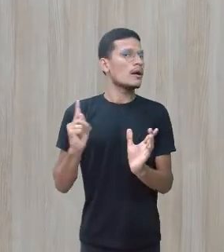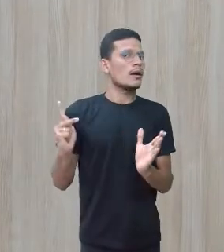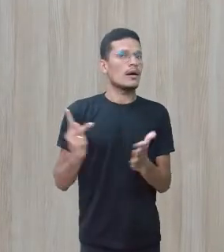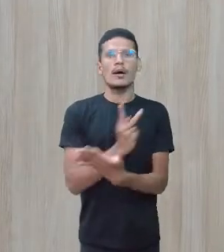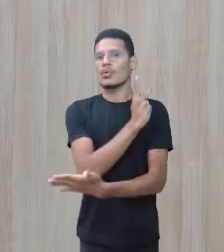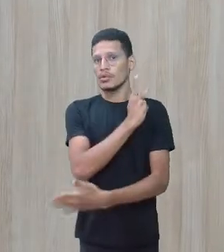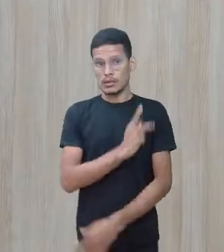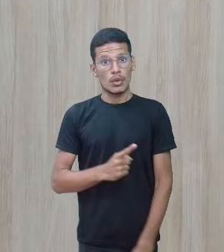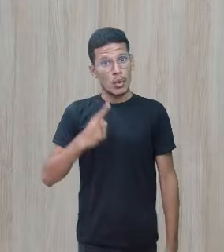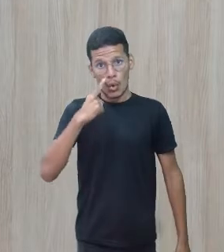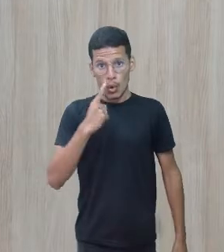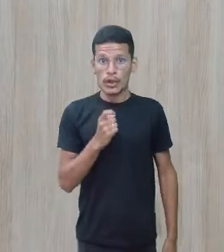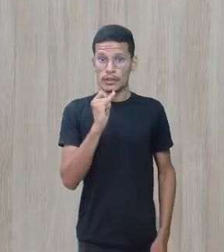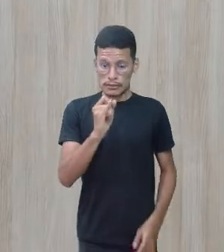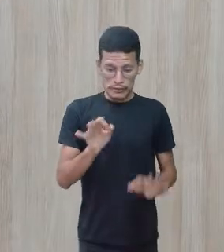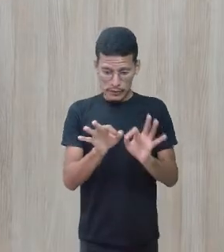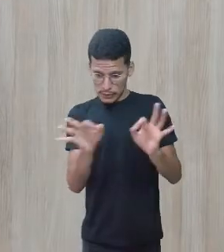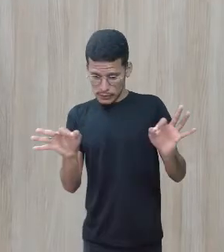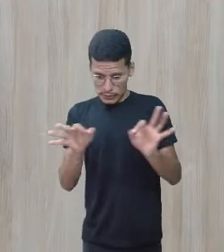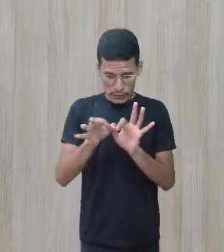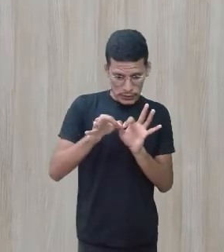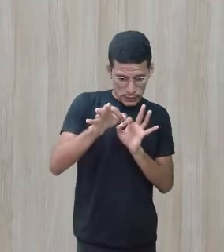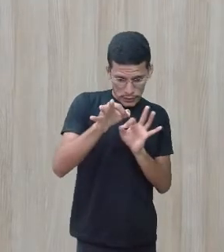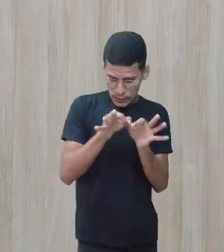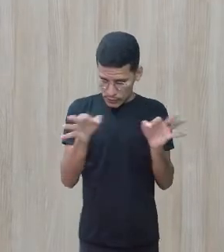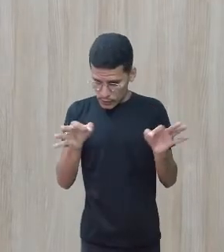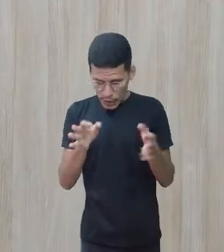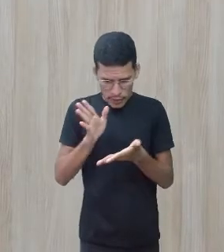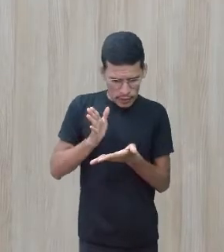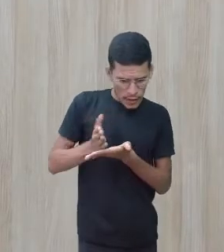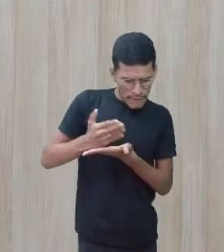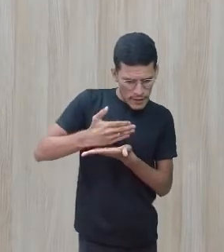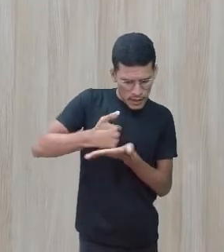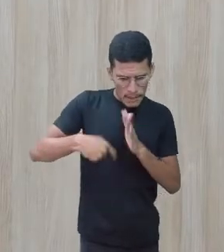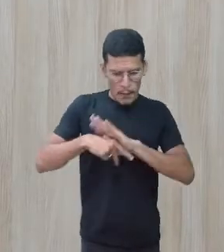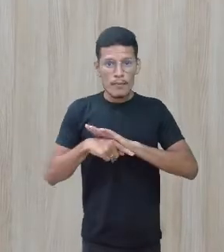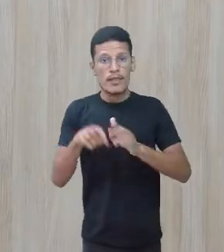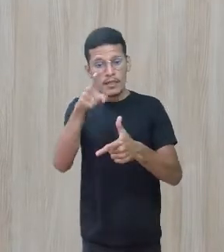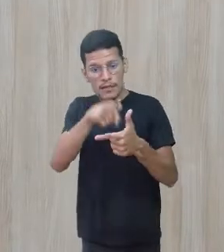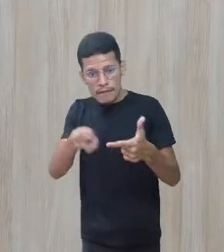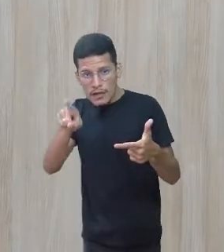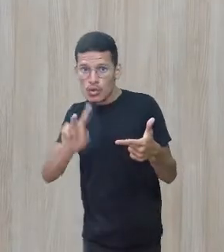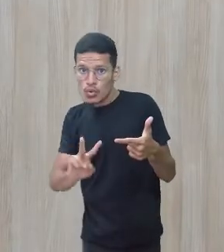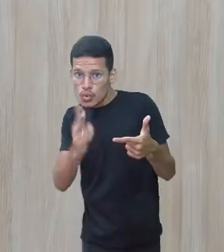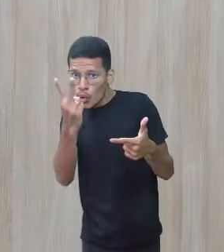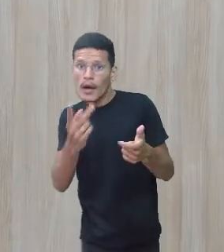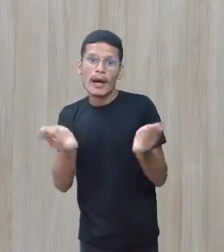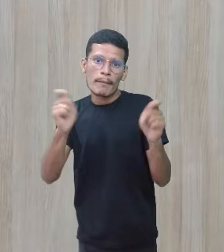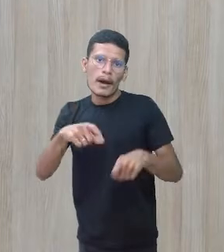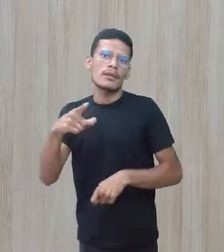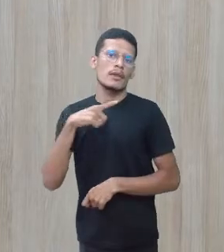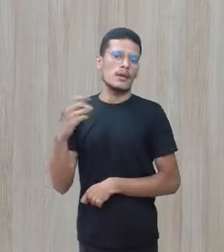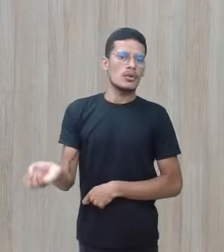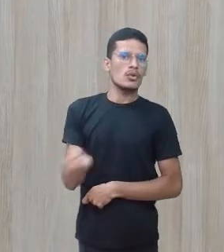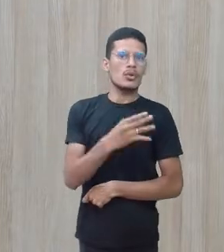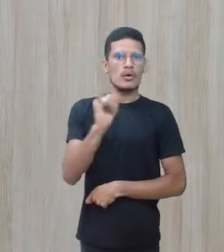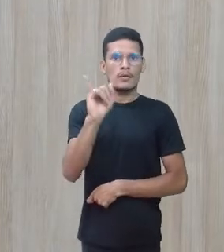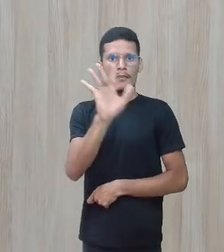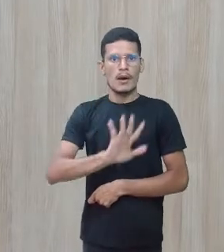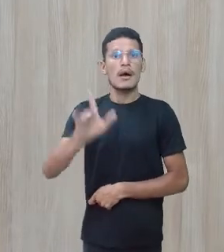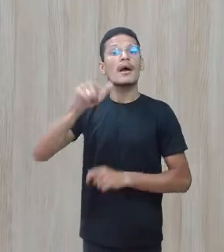medidas que a gente tinha inicialmente foram divididas todas por 2 para a gente obter a nova figura que